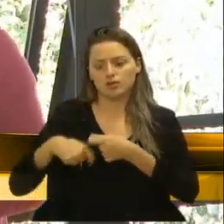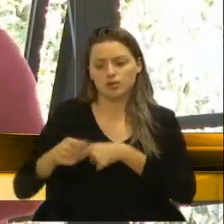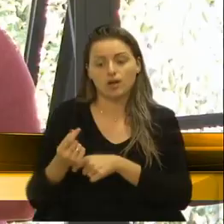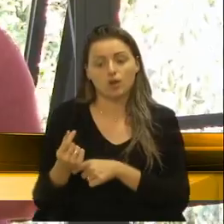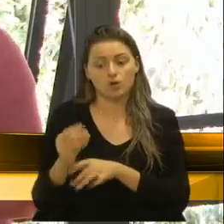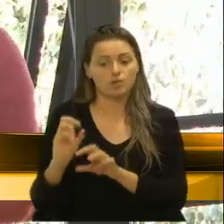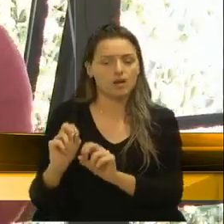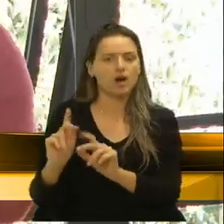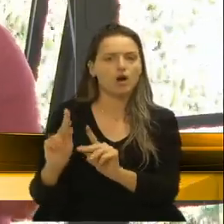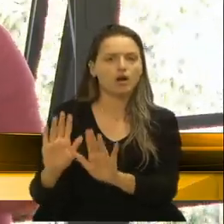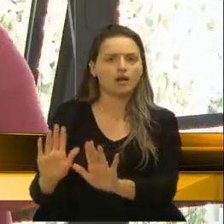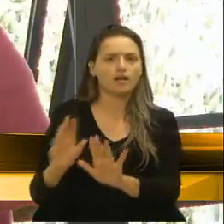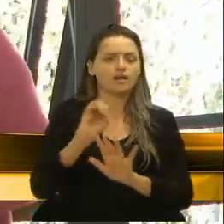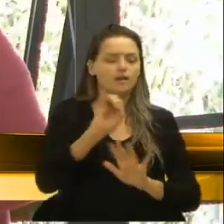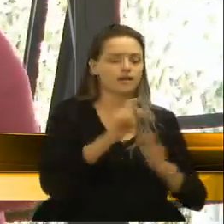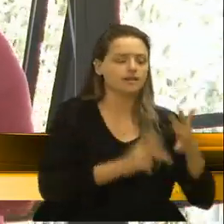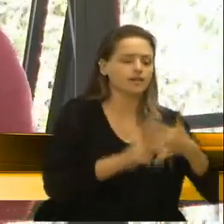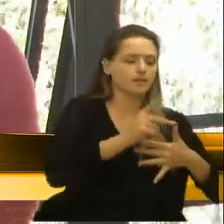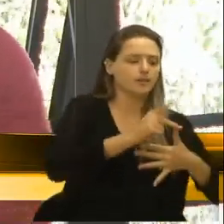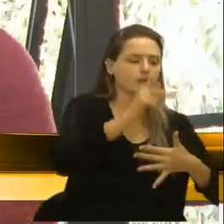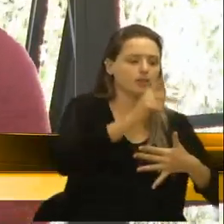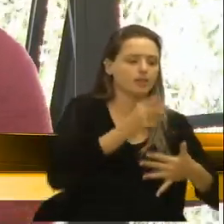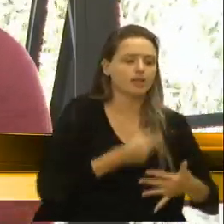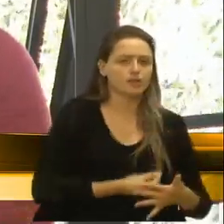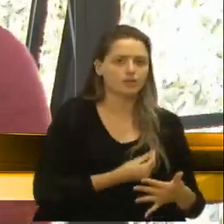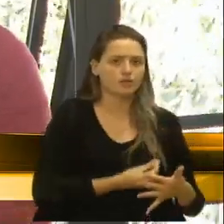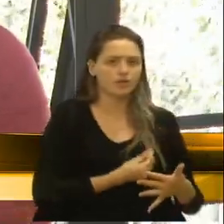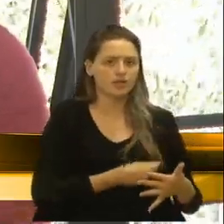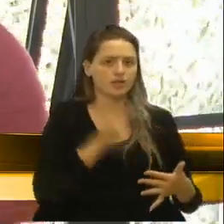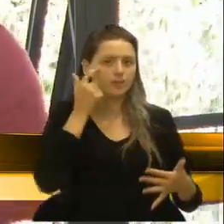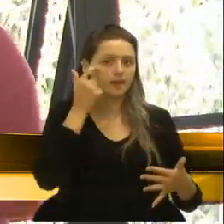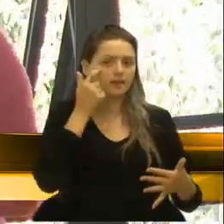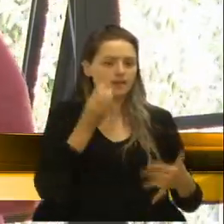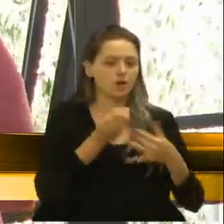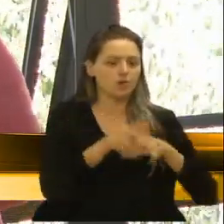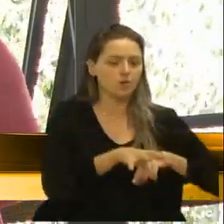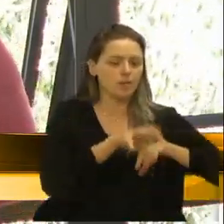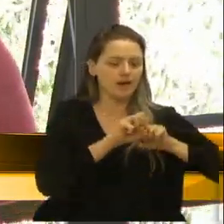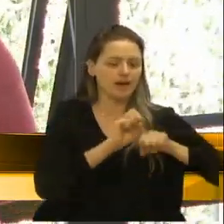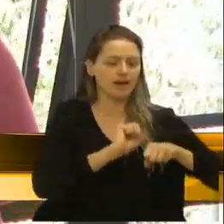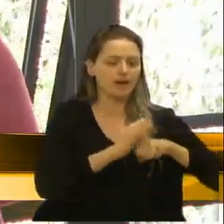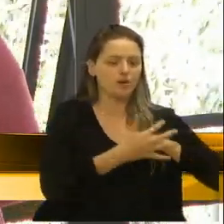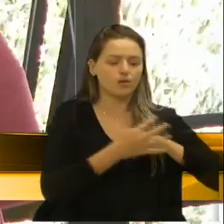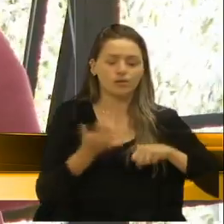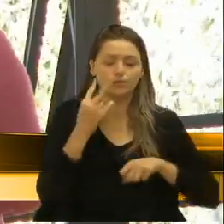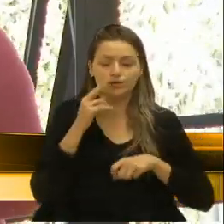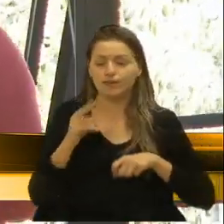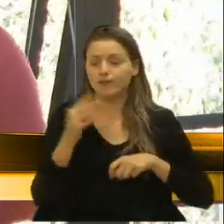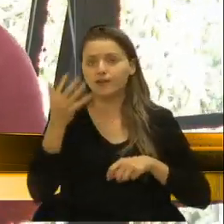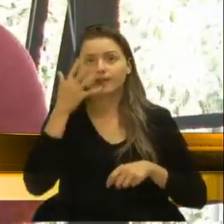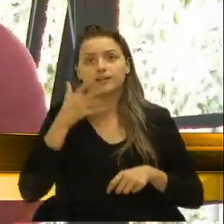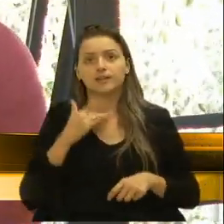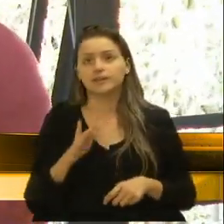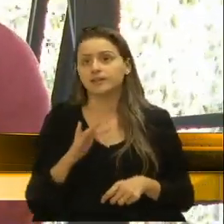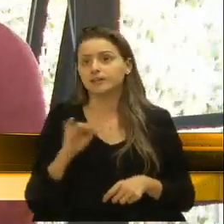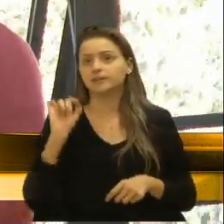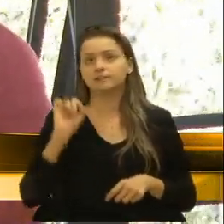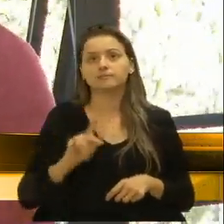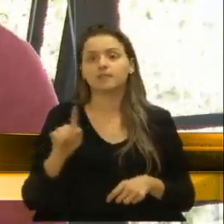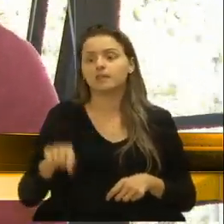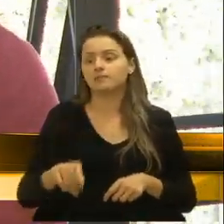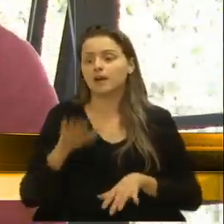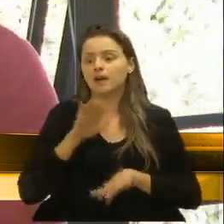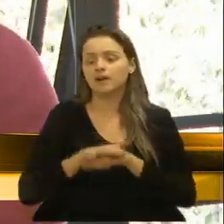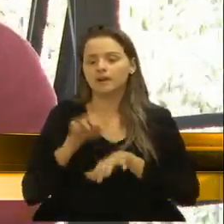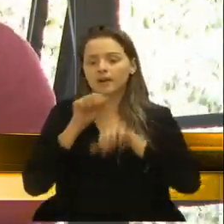Mas, se a gente priorizar a vida e pensar na questão do contágio, a gente vai ver que as crianças vão ser os maiores vetores